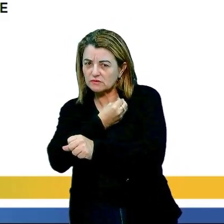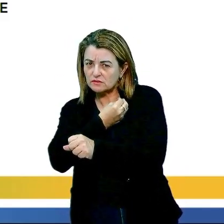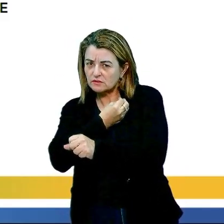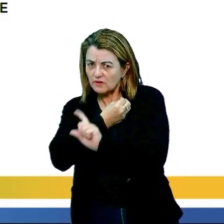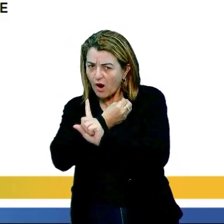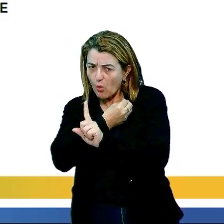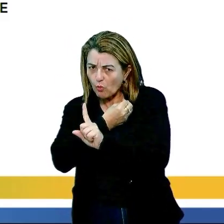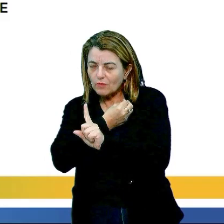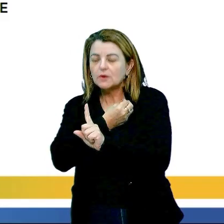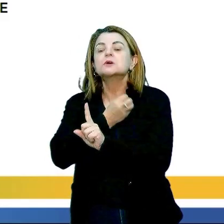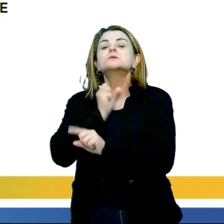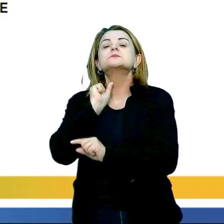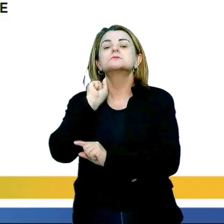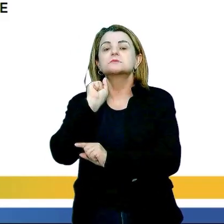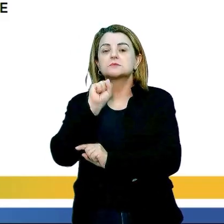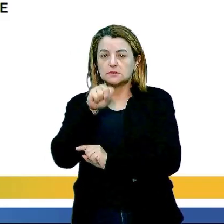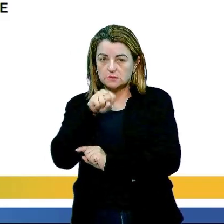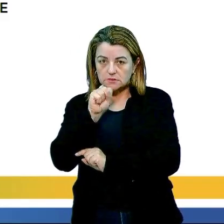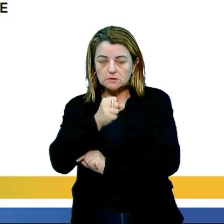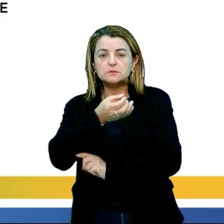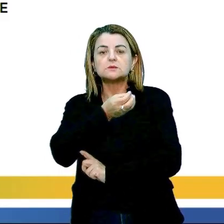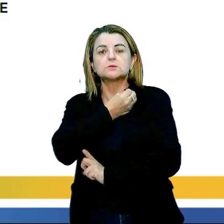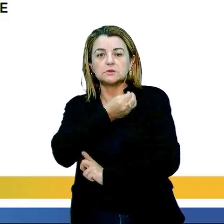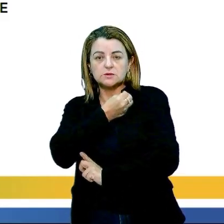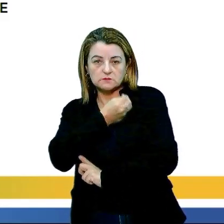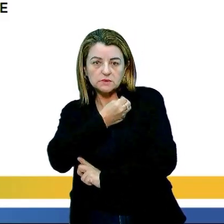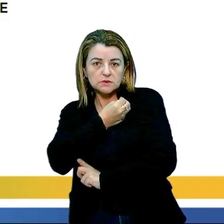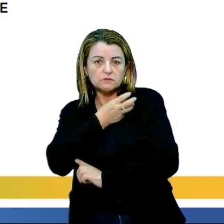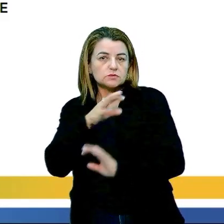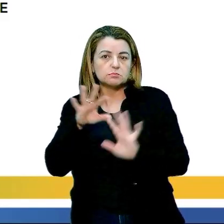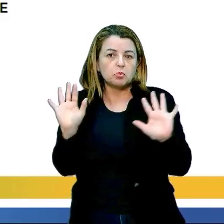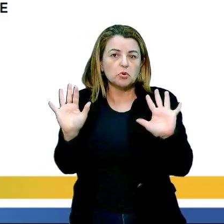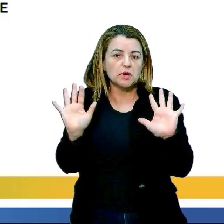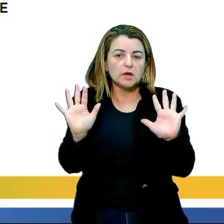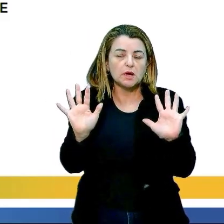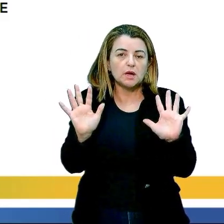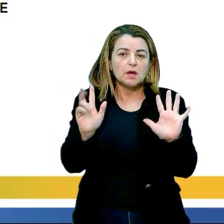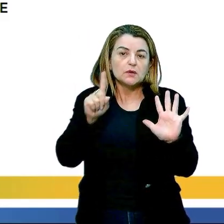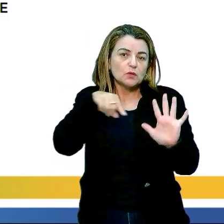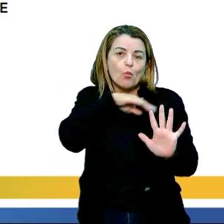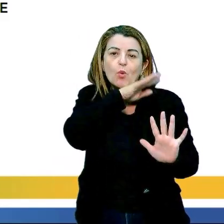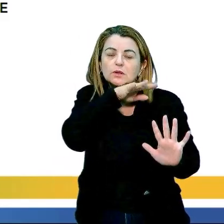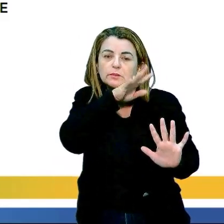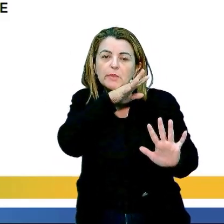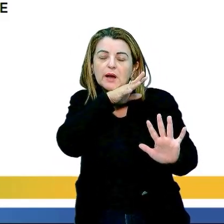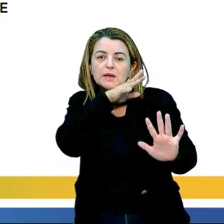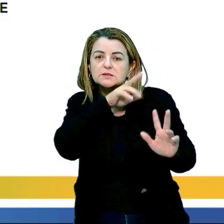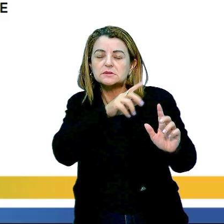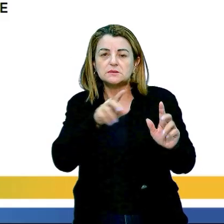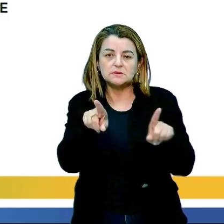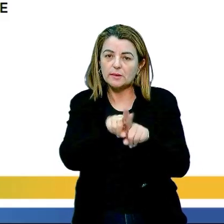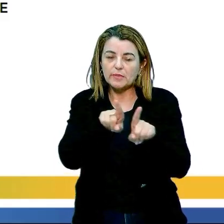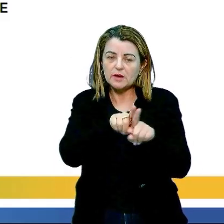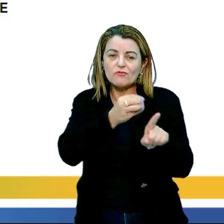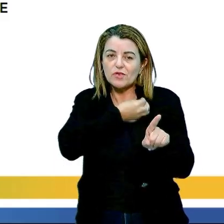sim, só não são animais. Ok? Só não são bactérias, só não são fungos. São